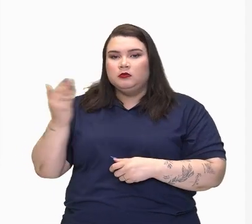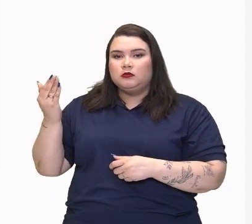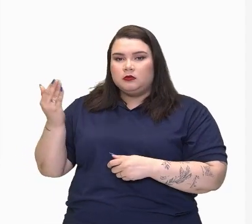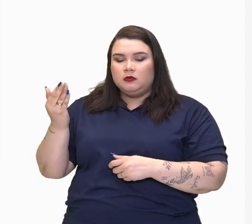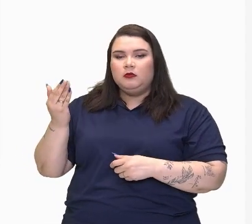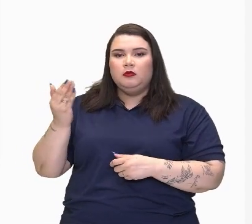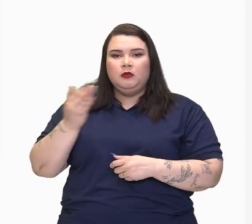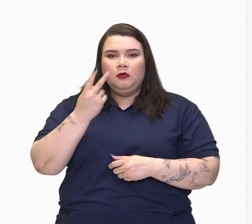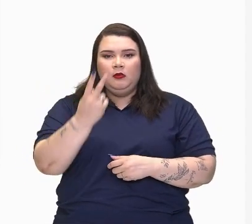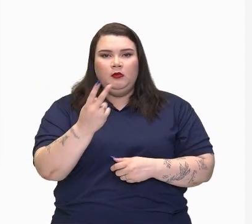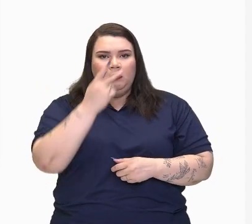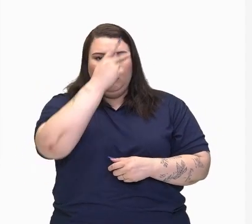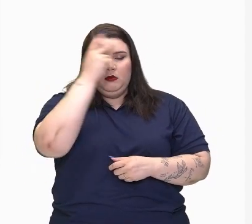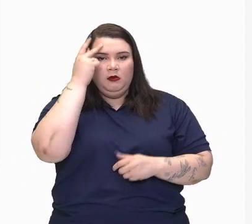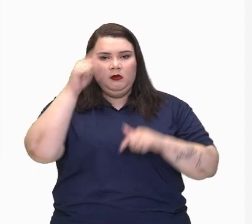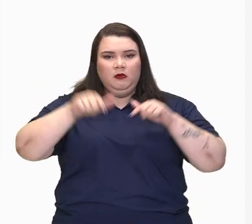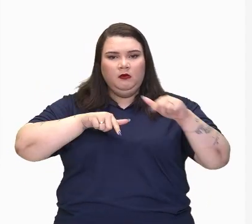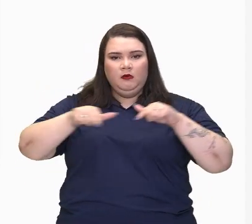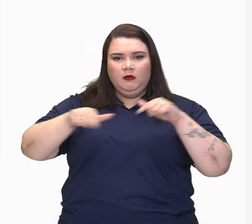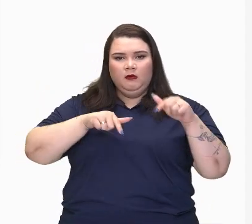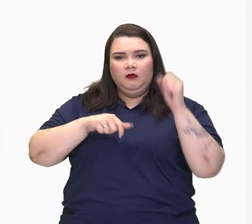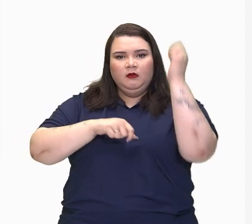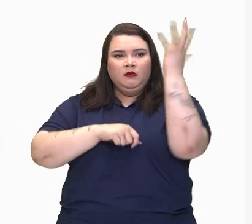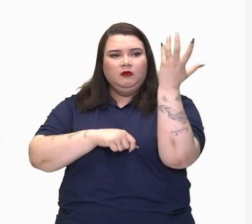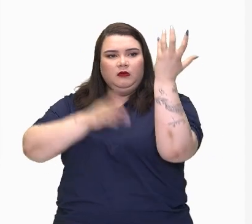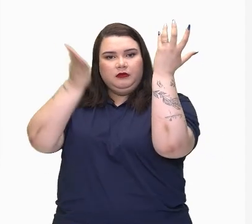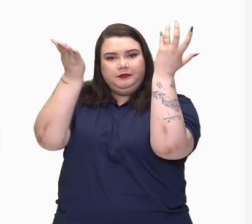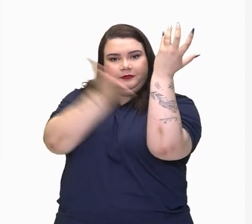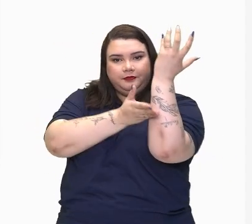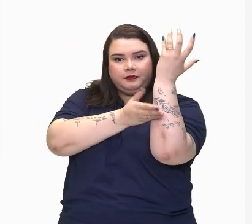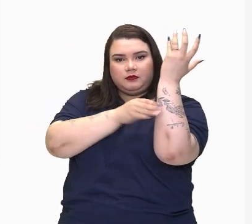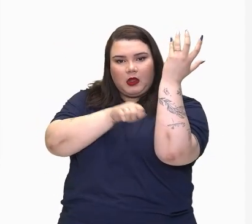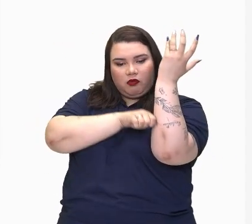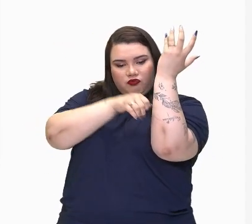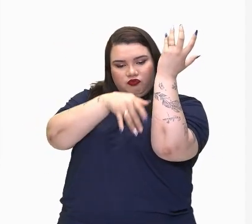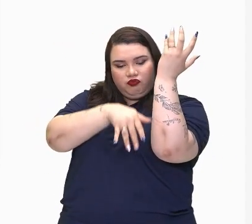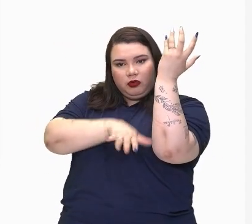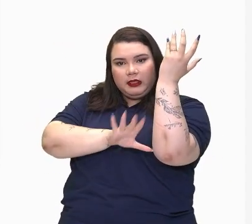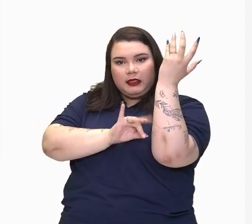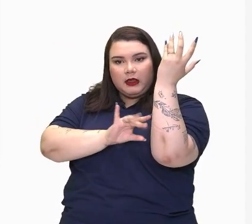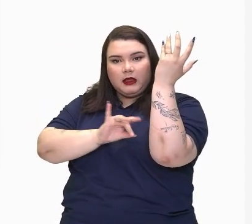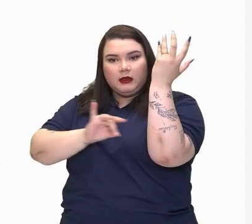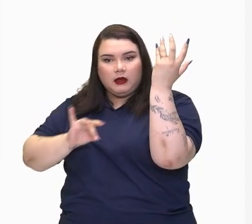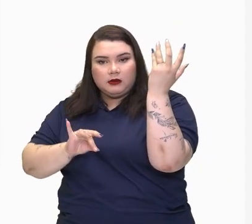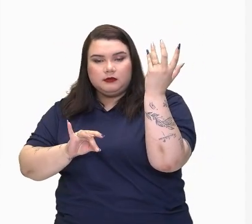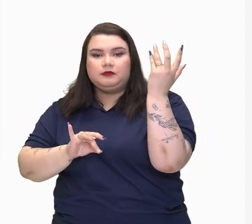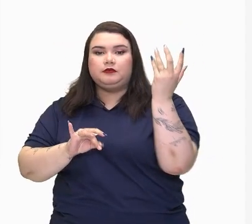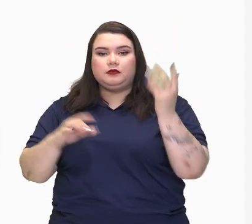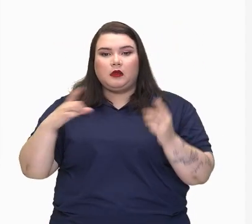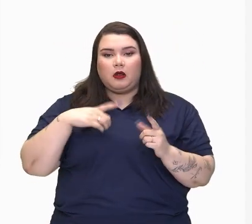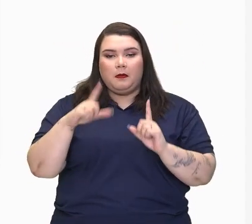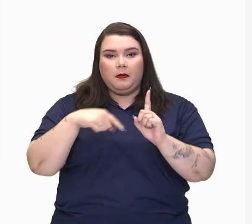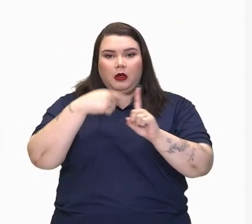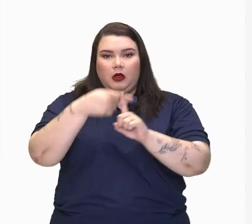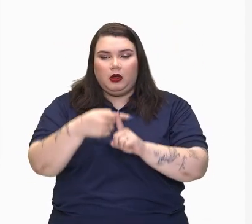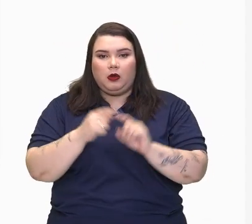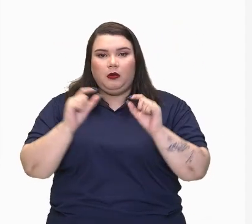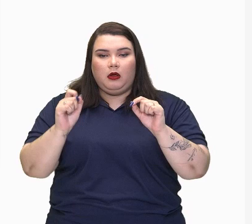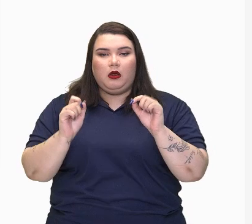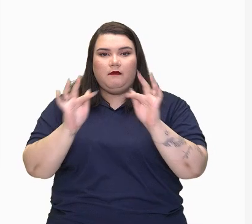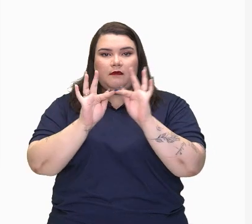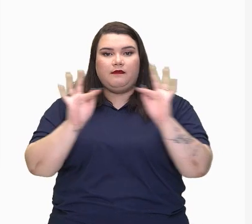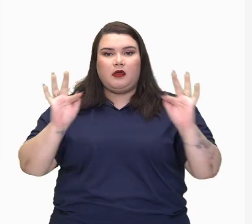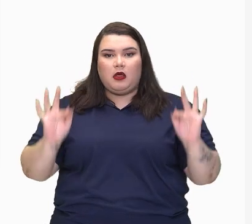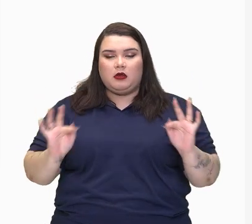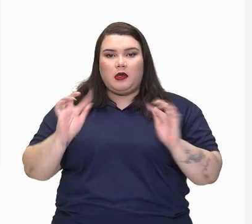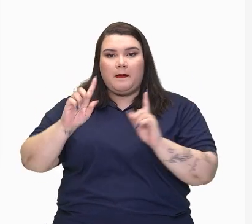extraindo. Nós temos ali a seiva que vai escorrendo, que vai virar a borracha. Temos ali mais borracha para a vitória, porque